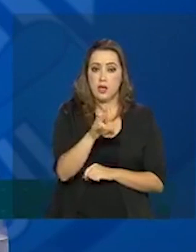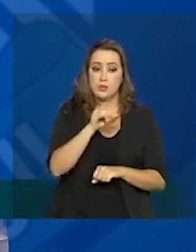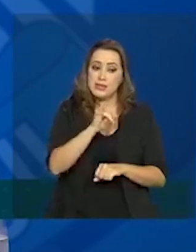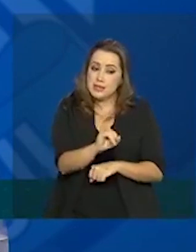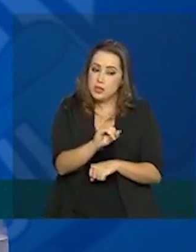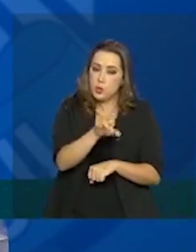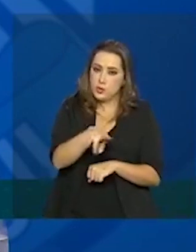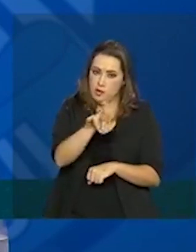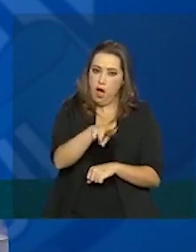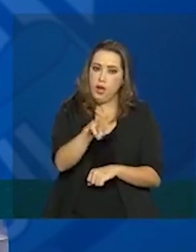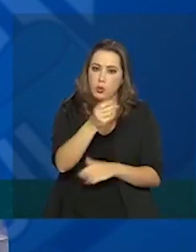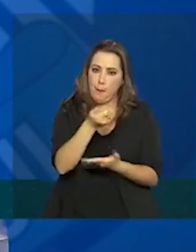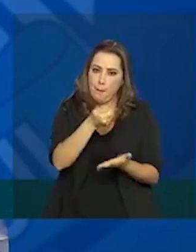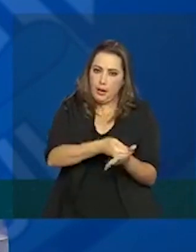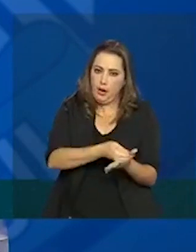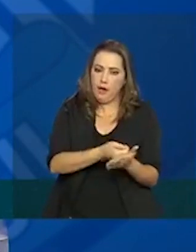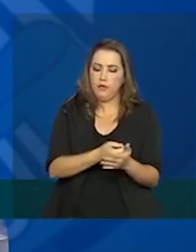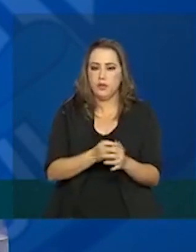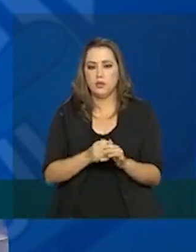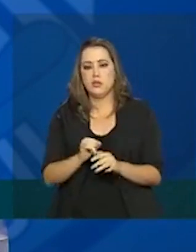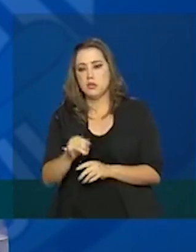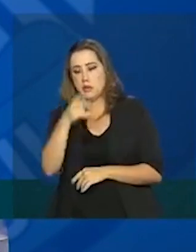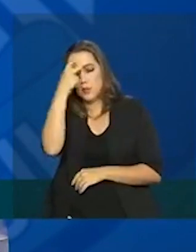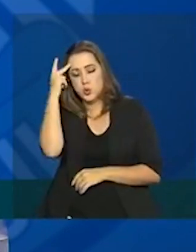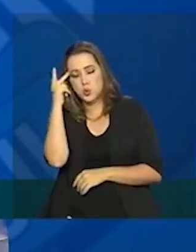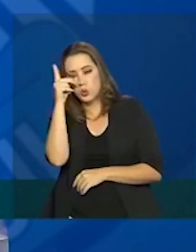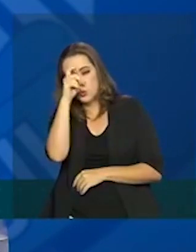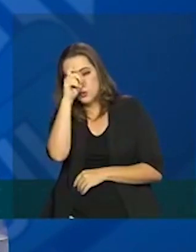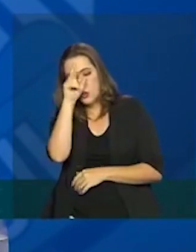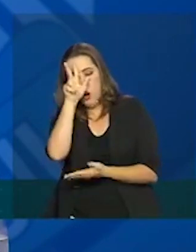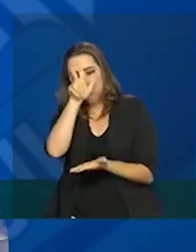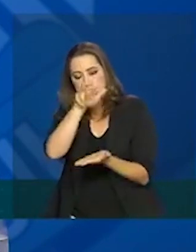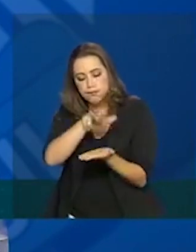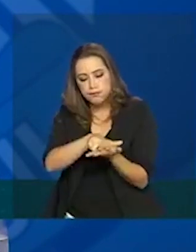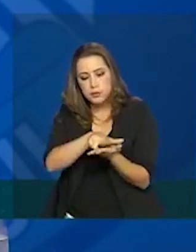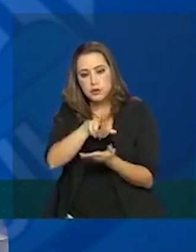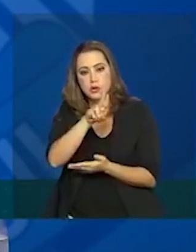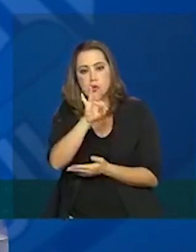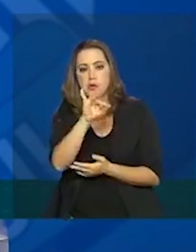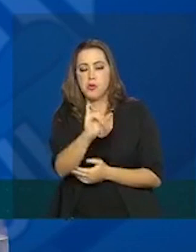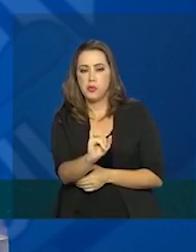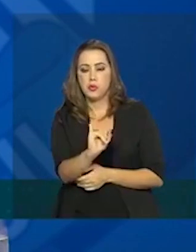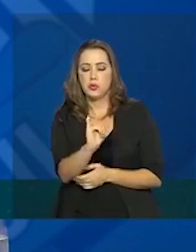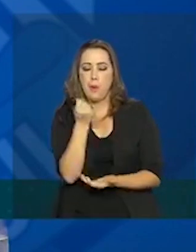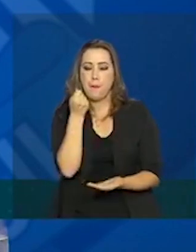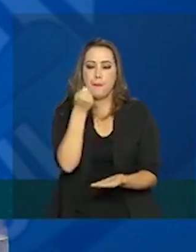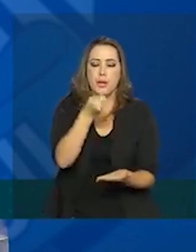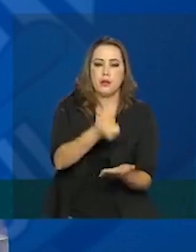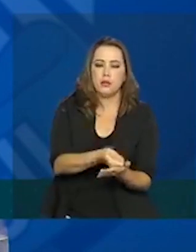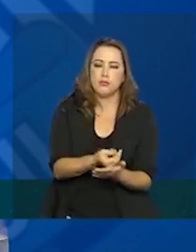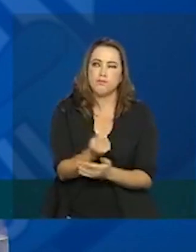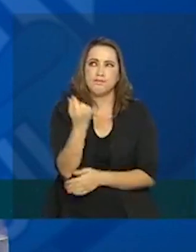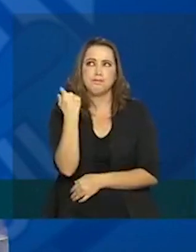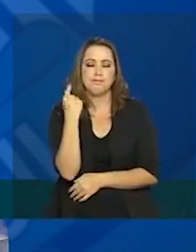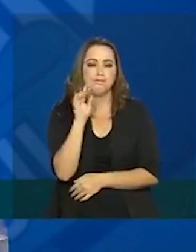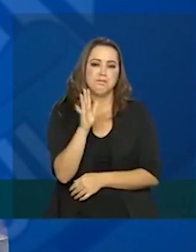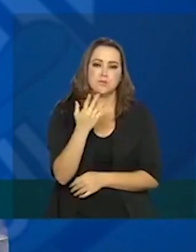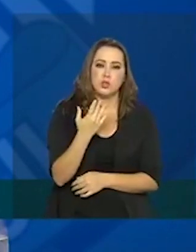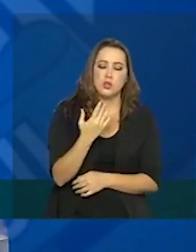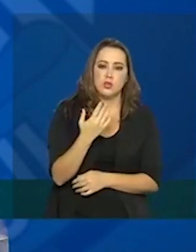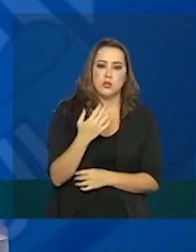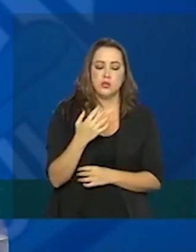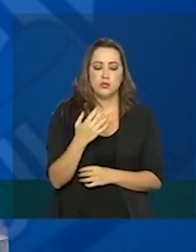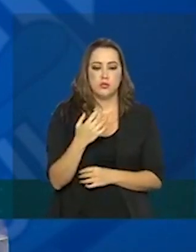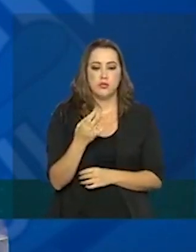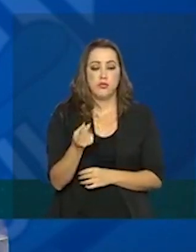se havia um paciente internado no leito de UTI, ele recebia, à época, uma